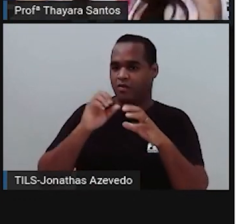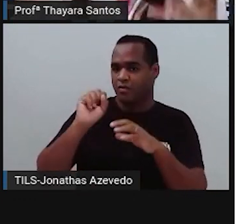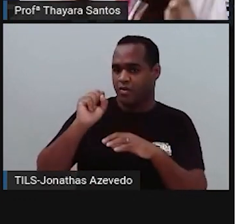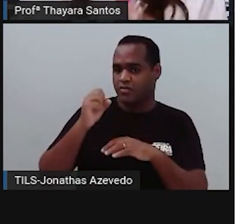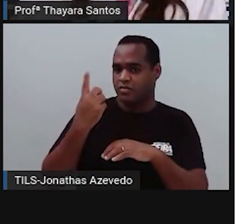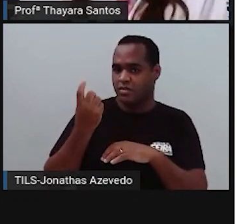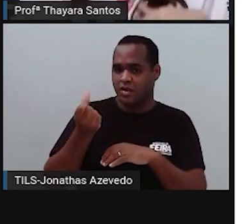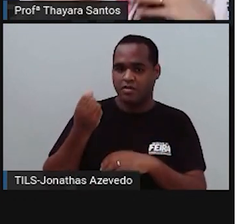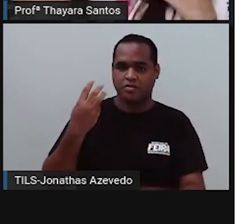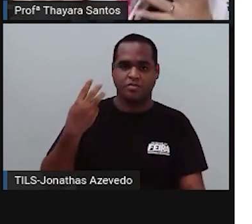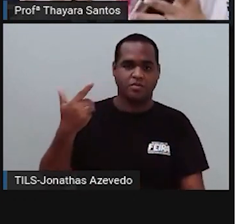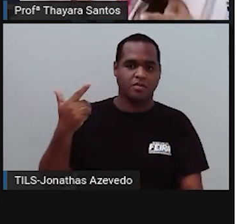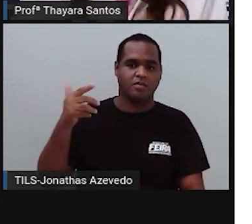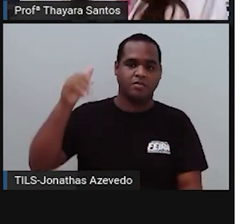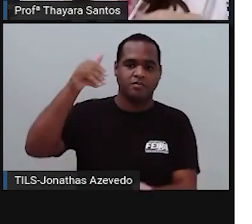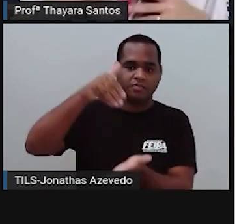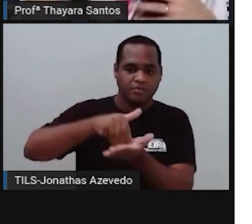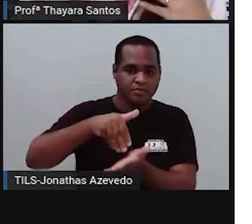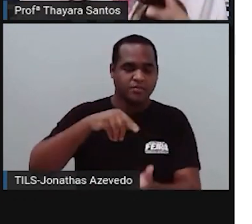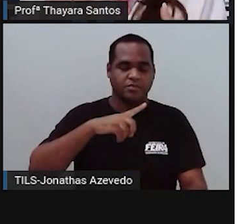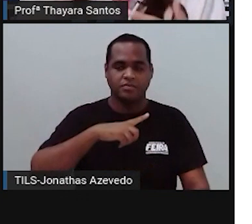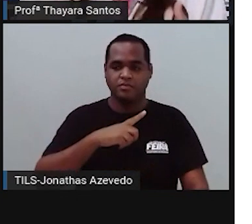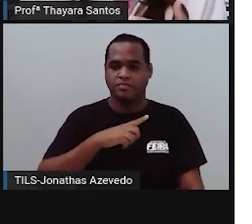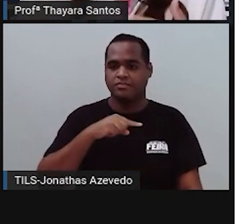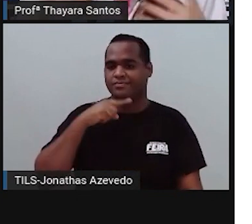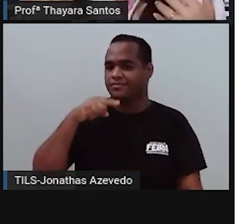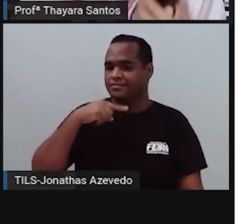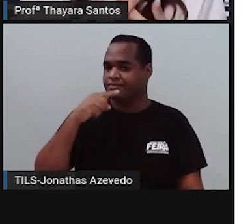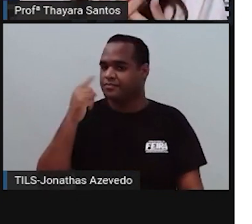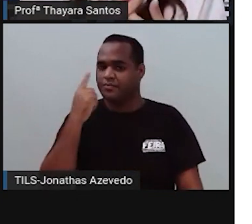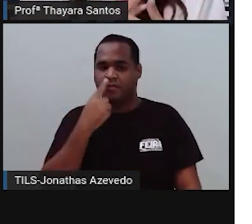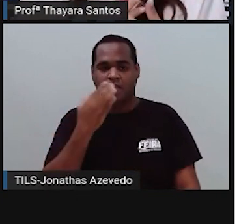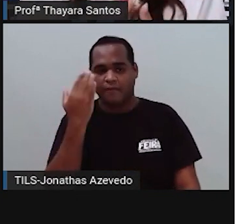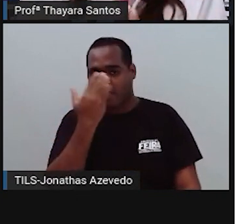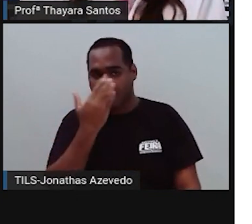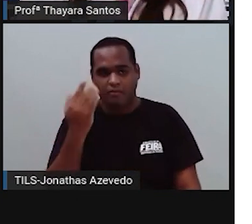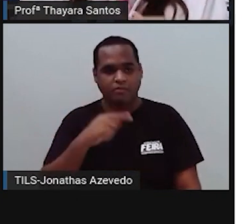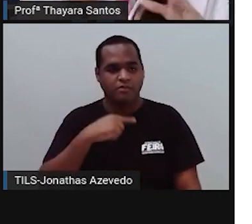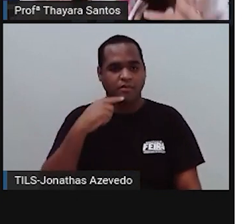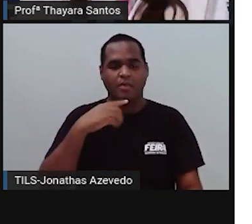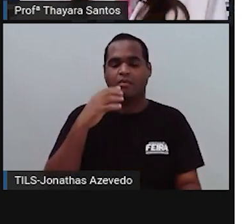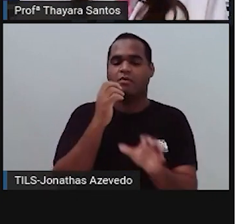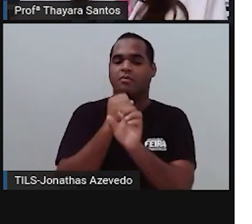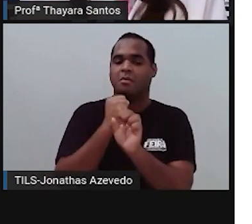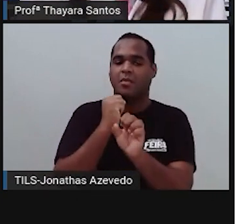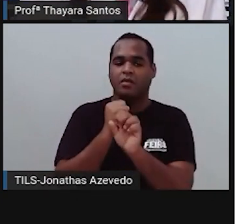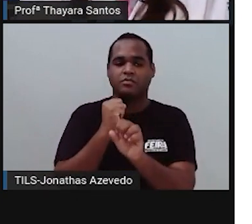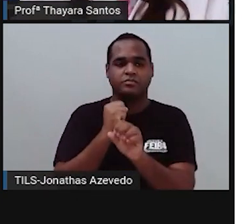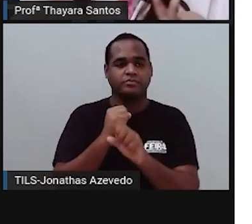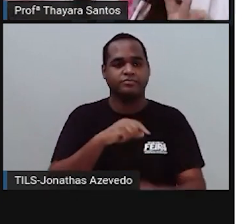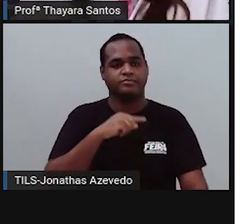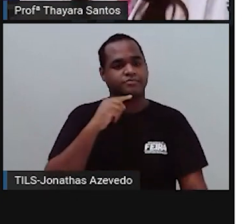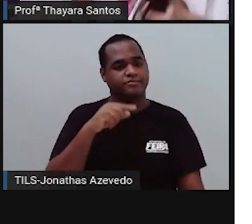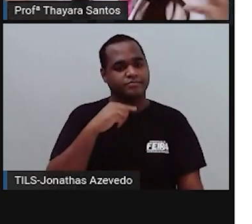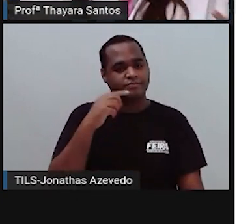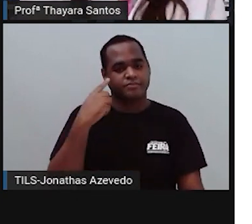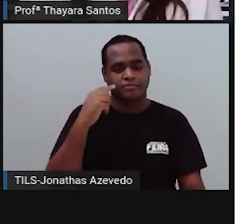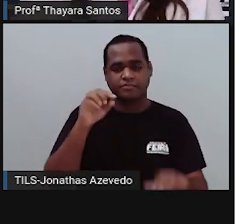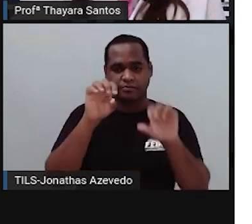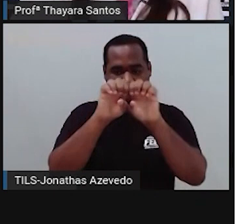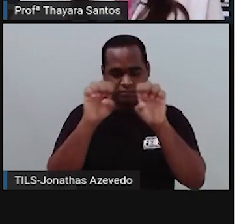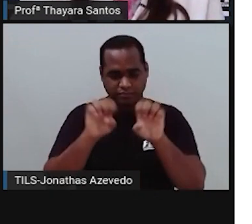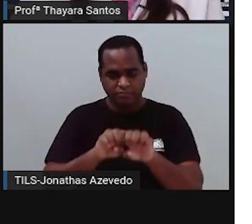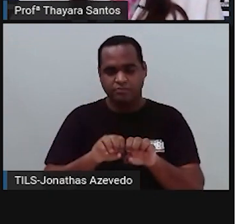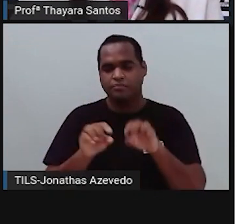virar 32, até chegar uma hora que a gente não consegue mais identificar quantas células tem ali, e naquele momento a gente chama aquela estrutura